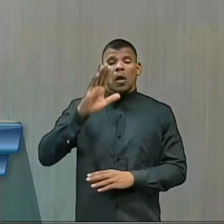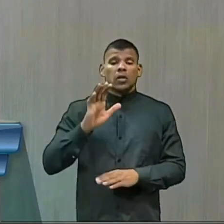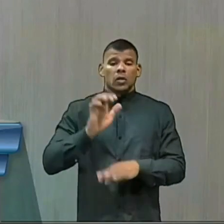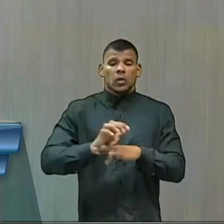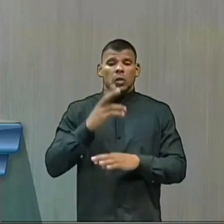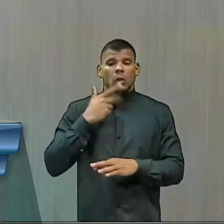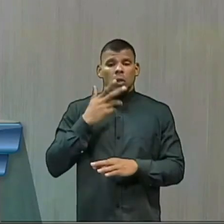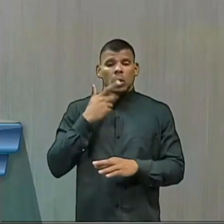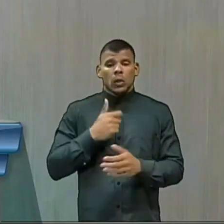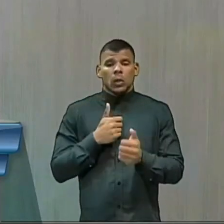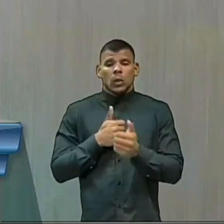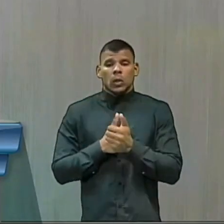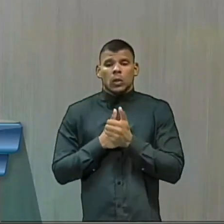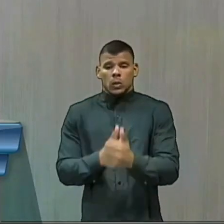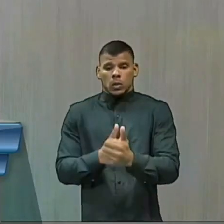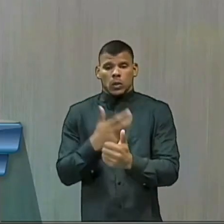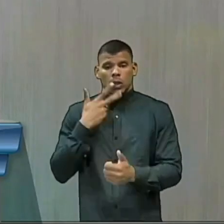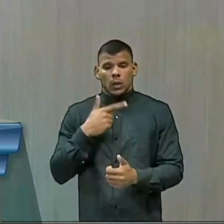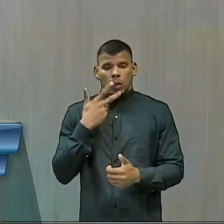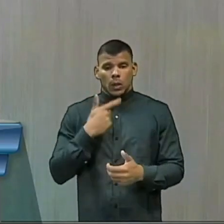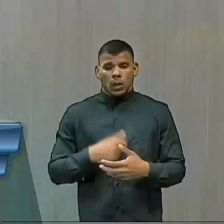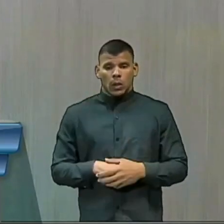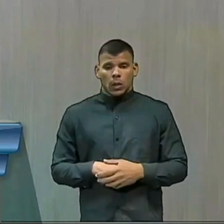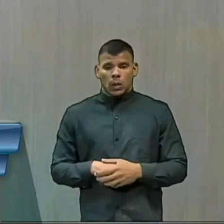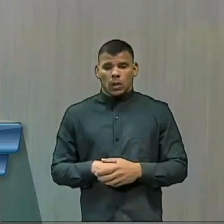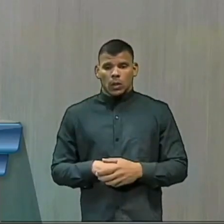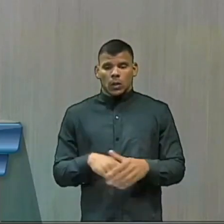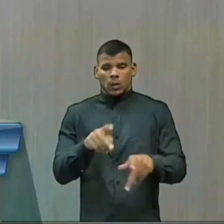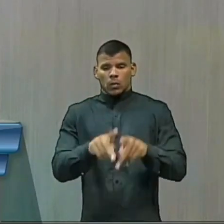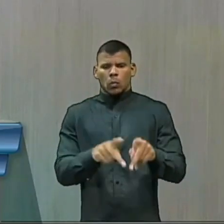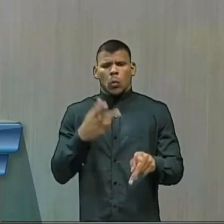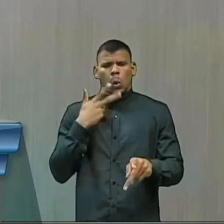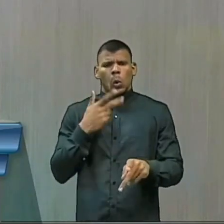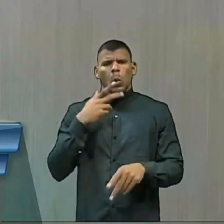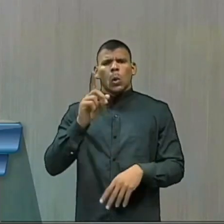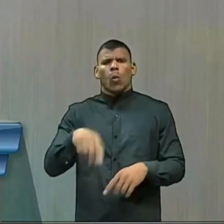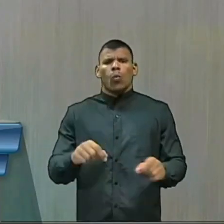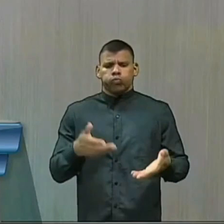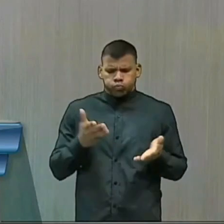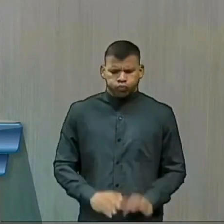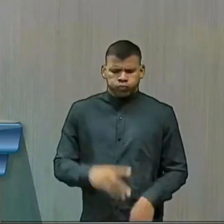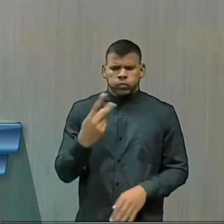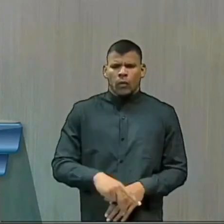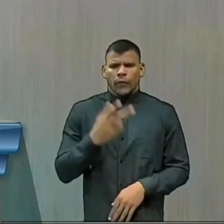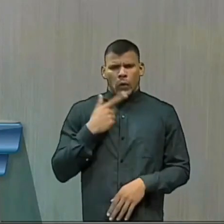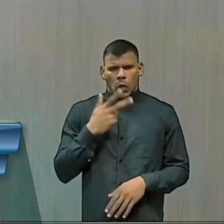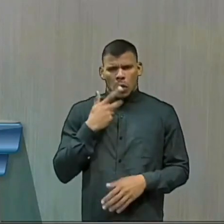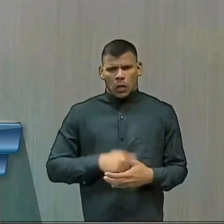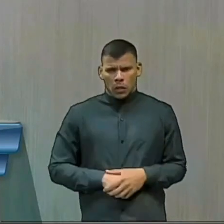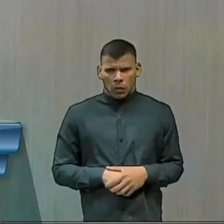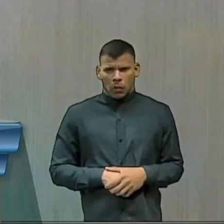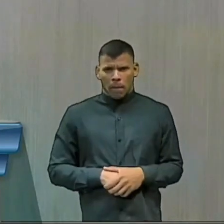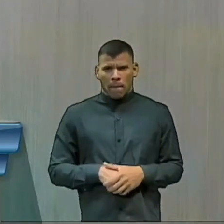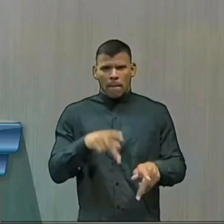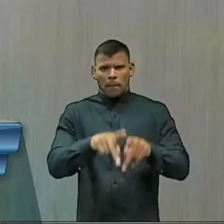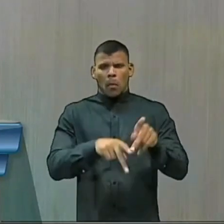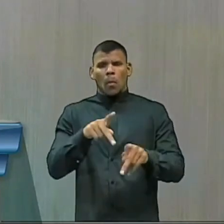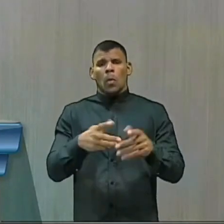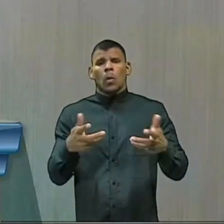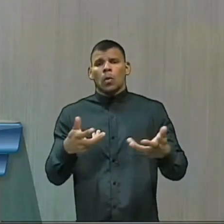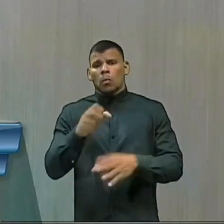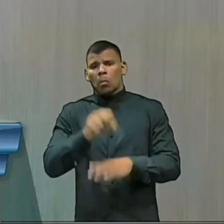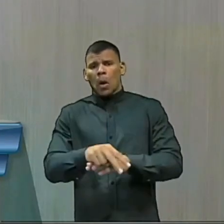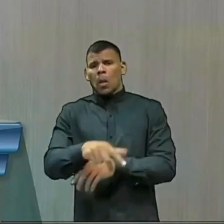para perseguir o povo de Fortaleza. O povo de Fortaleza é cearense. O povo de Fortaleza é que gera mais emprego